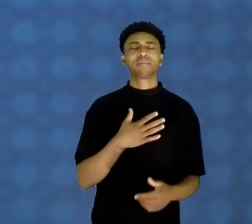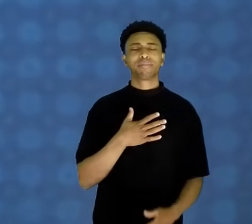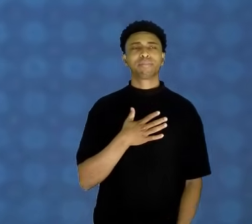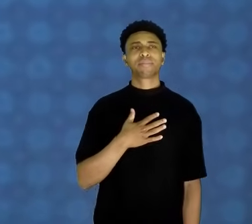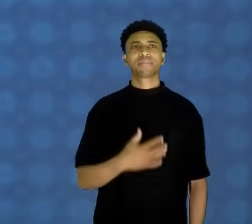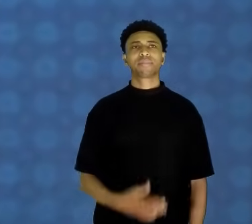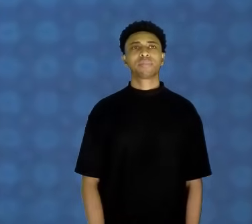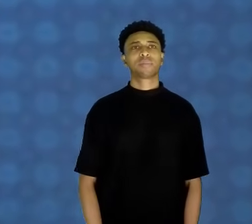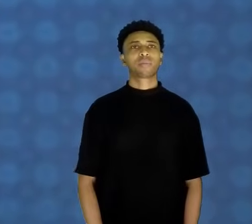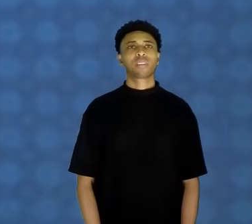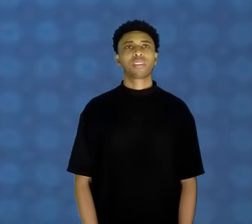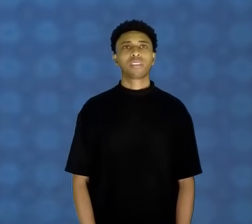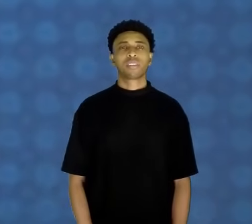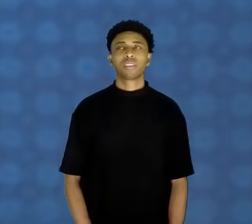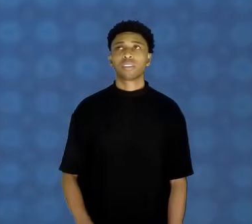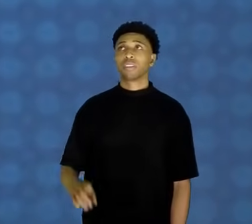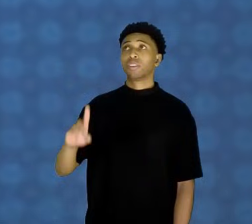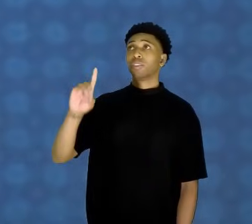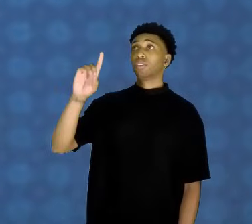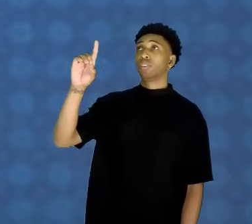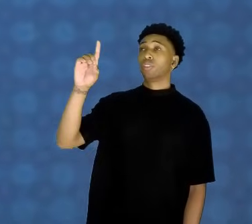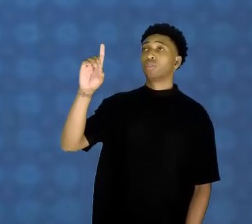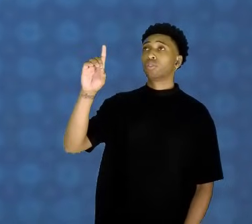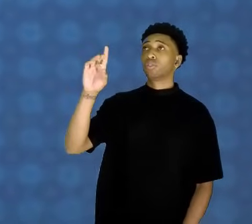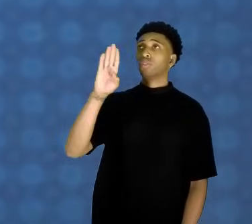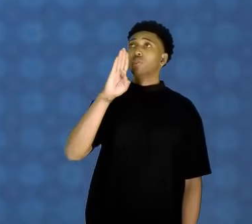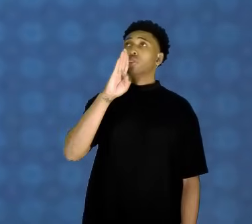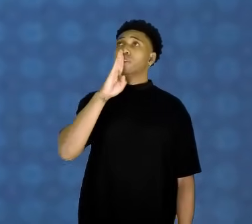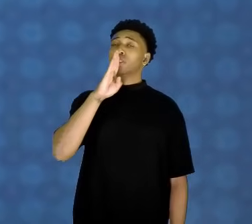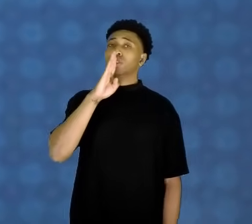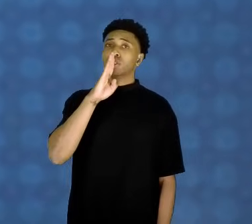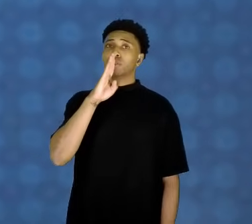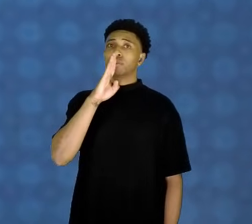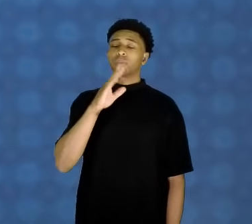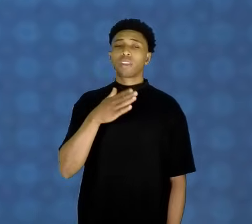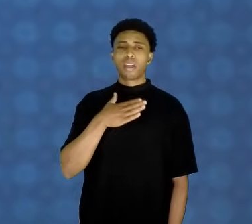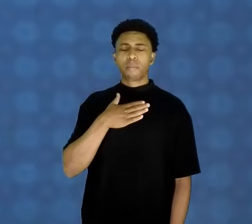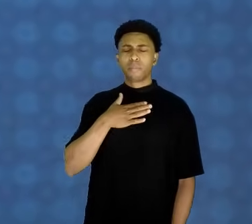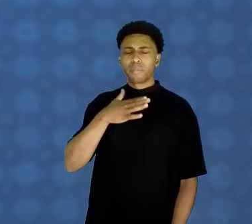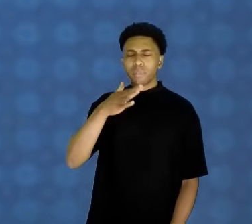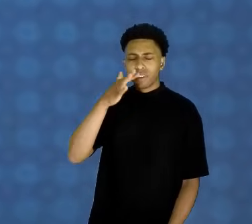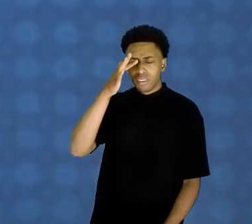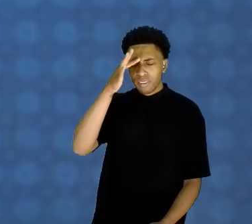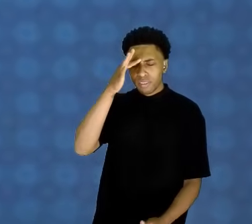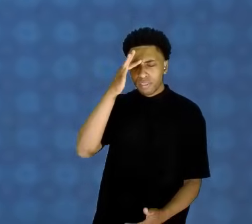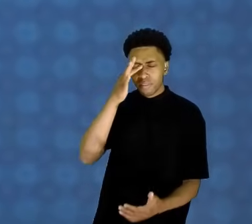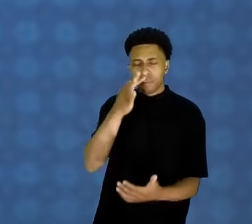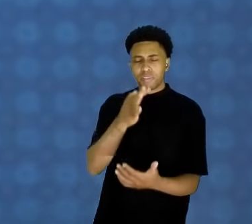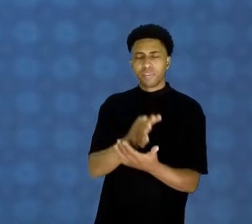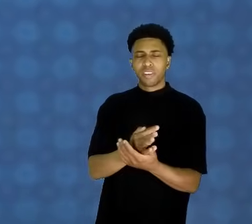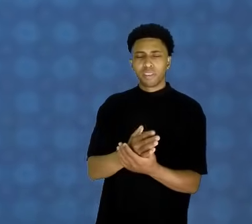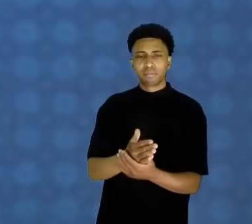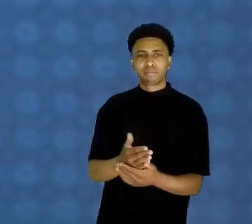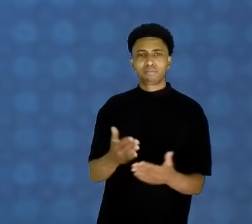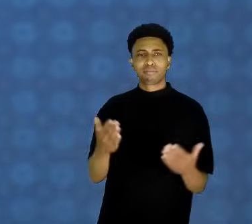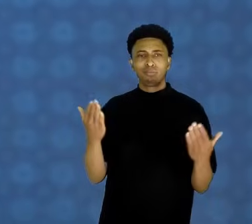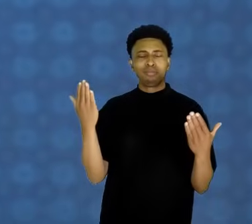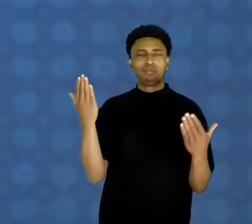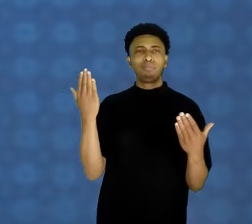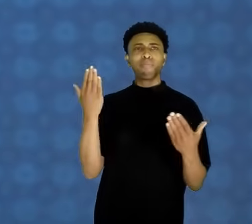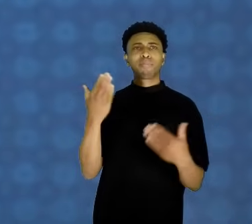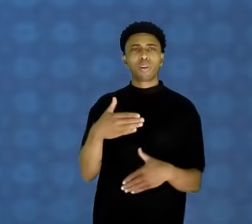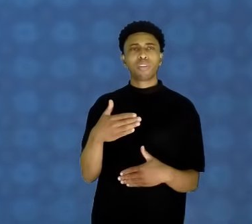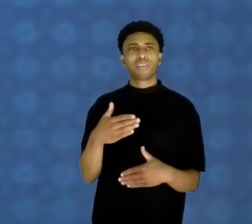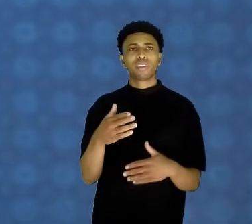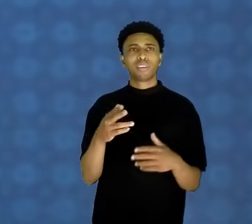Além do silêncio de Deus, a sua fé vai ser provada com a indiferença dos outros. Muitas